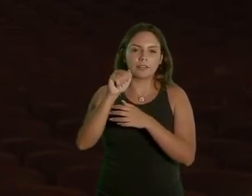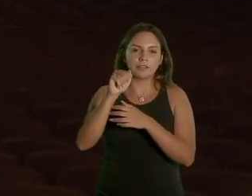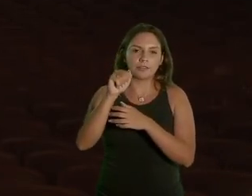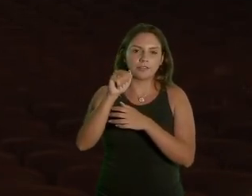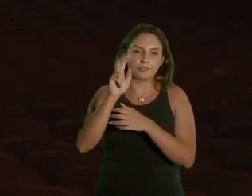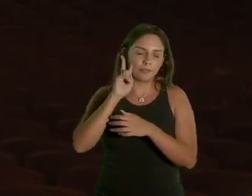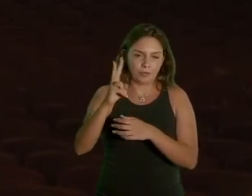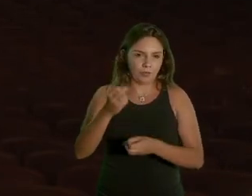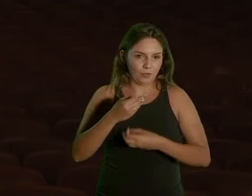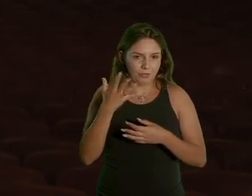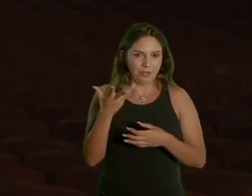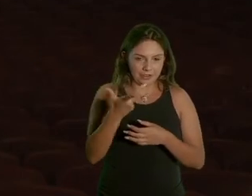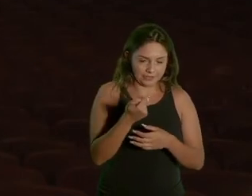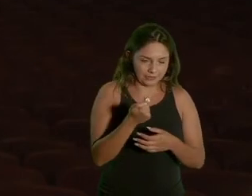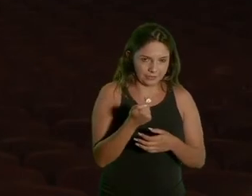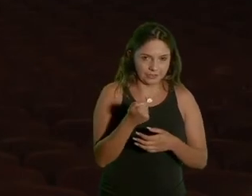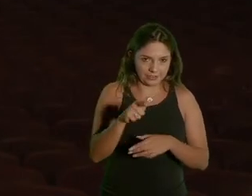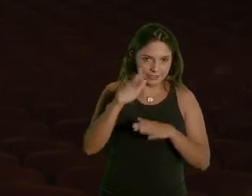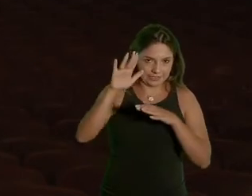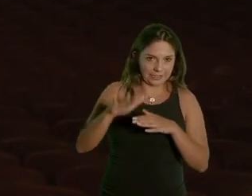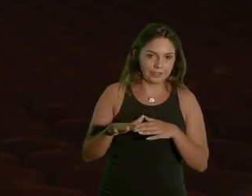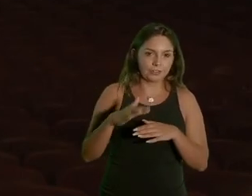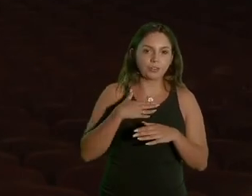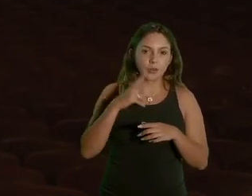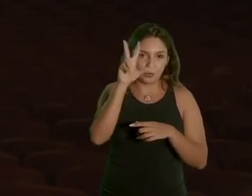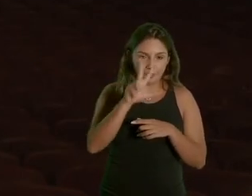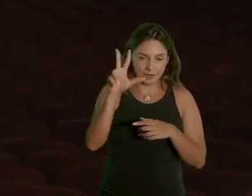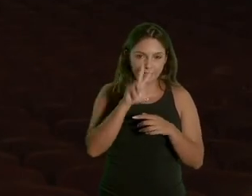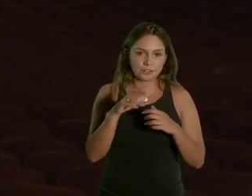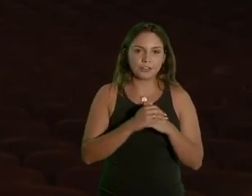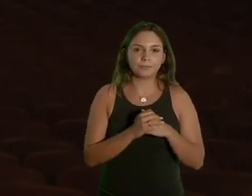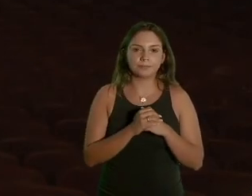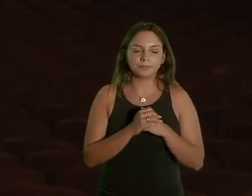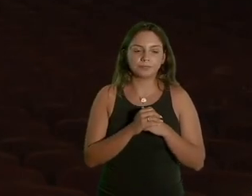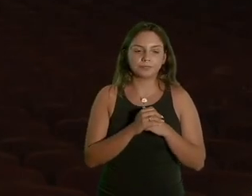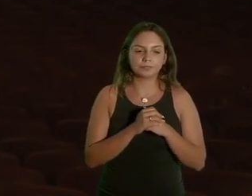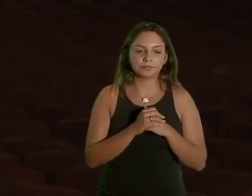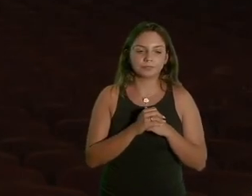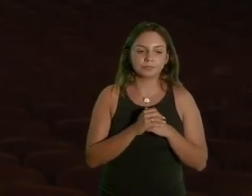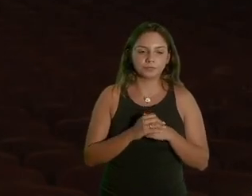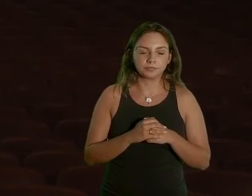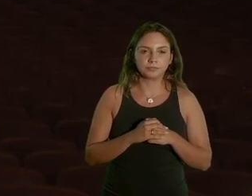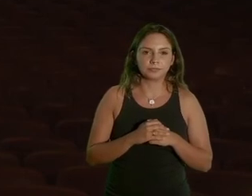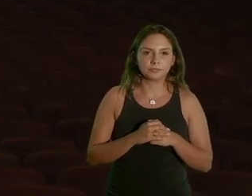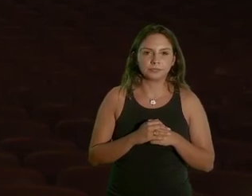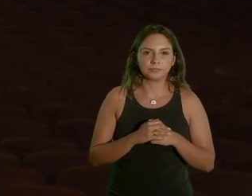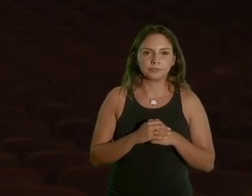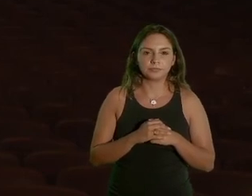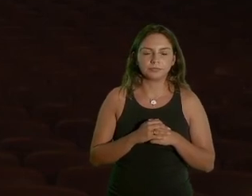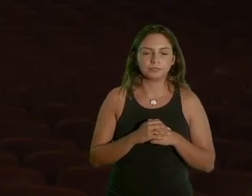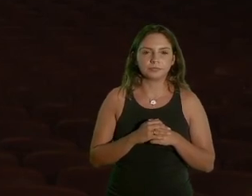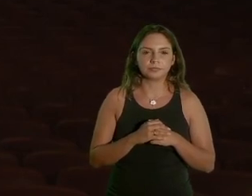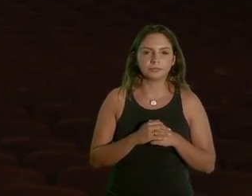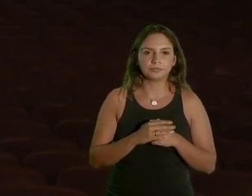assistir poetas tão maravilhosos assim nesta tarde. Sou de Uberlândia. Que maravilha.